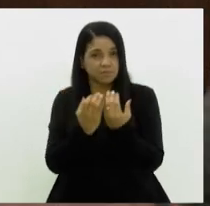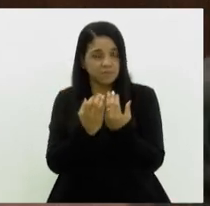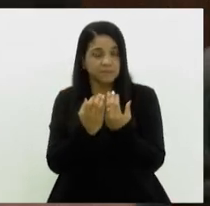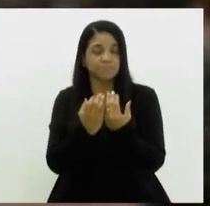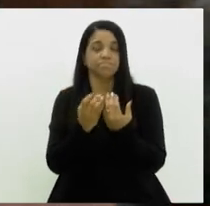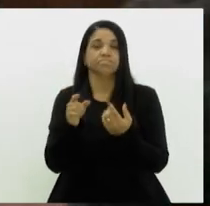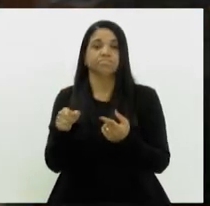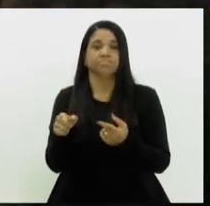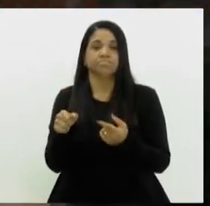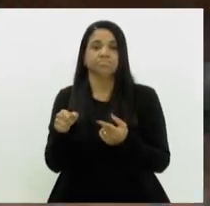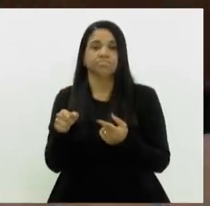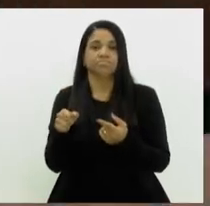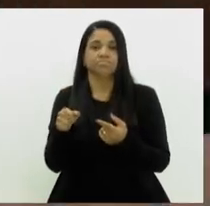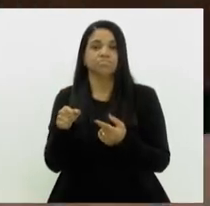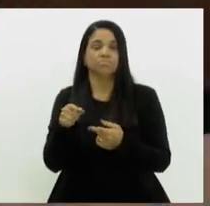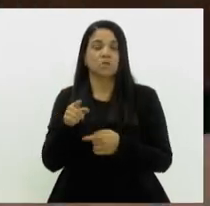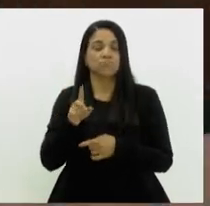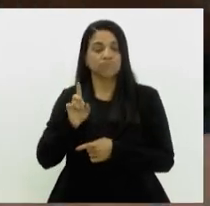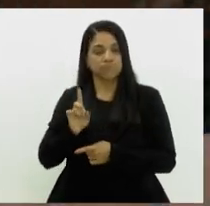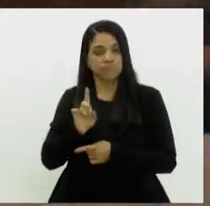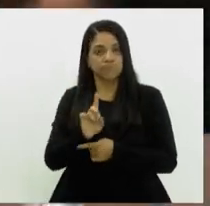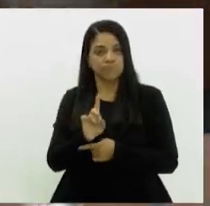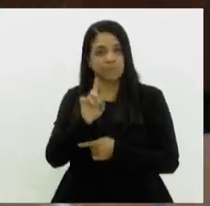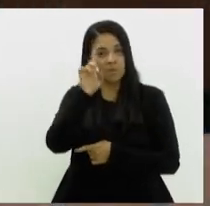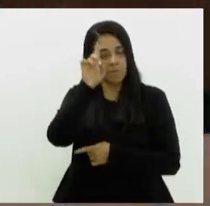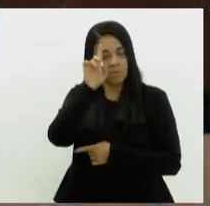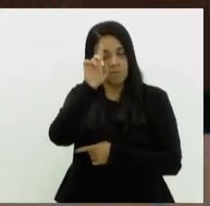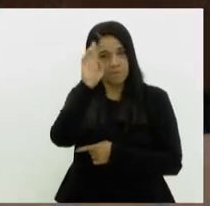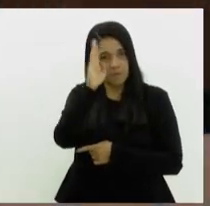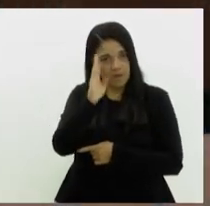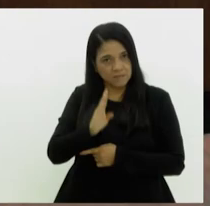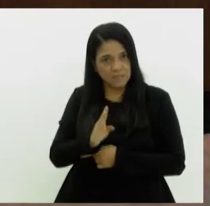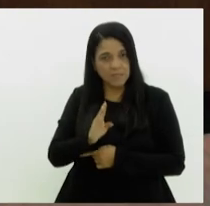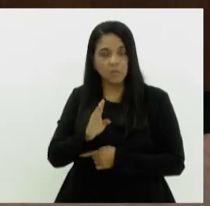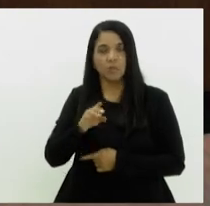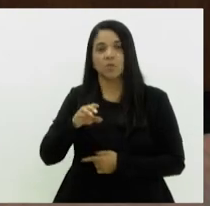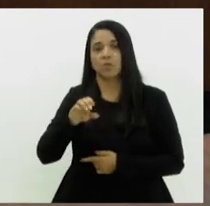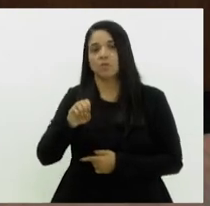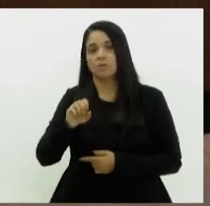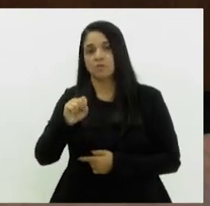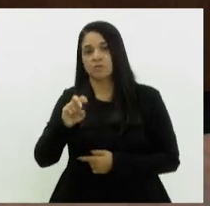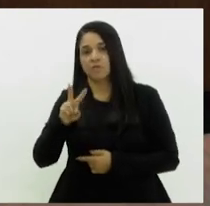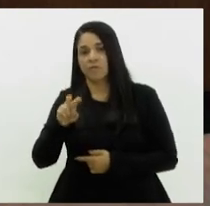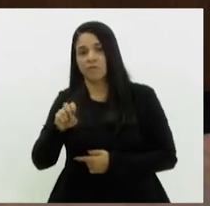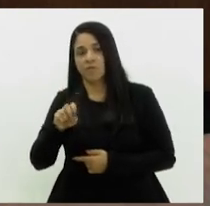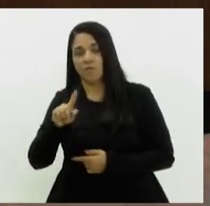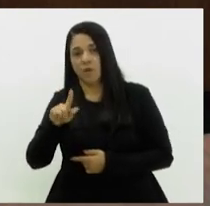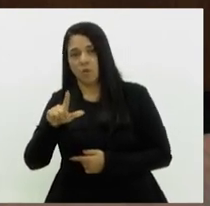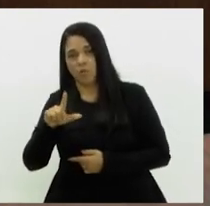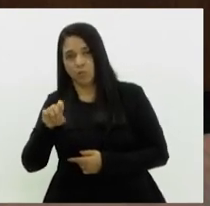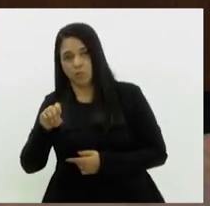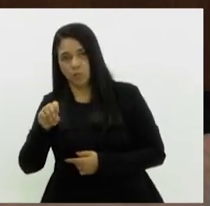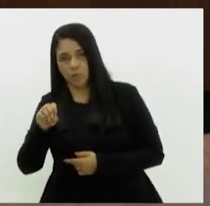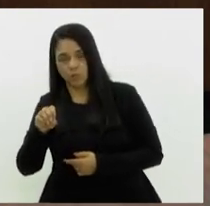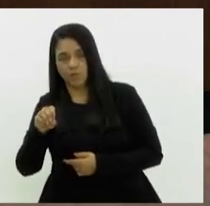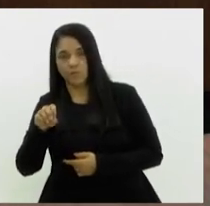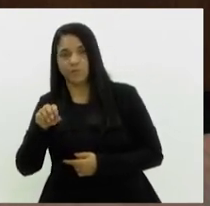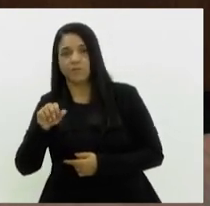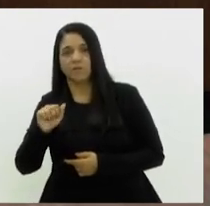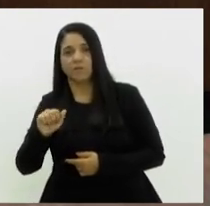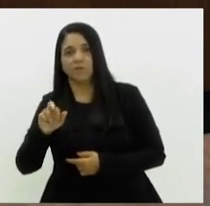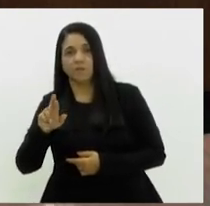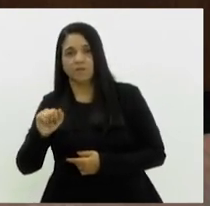um brasileiro, Oswaldo Aranha, e desde então o Brasil